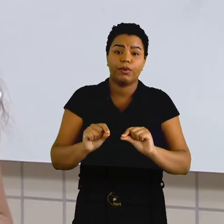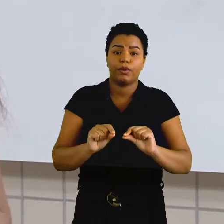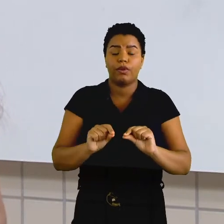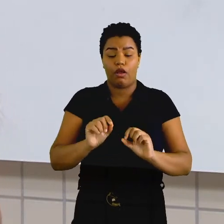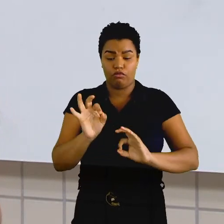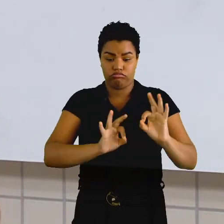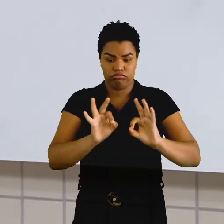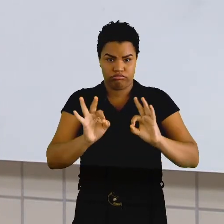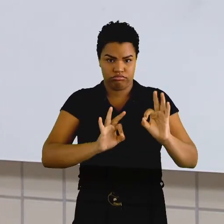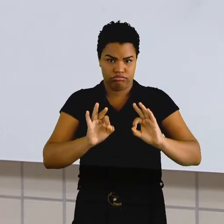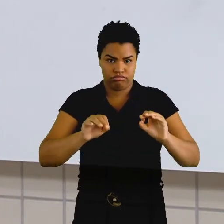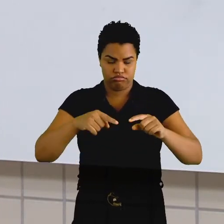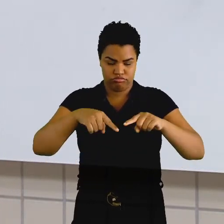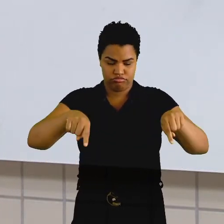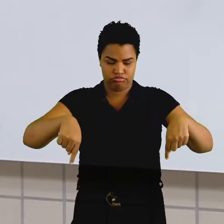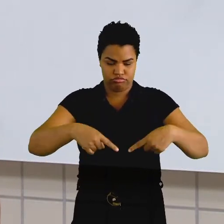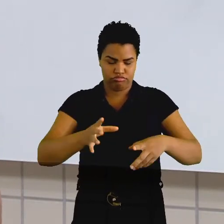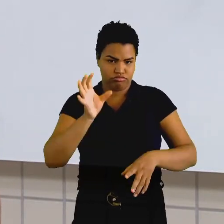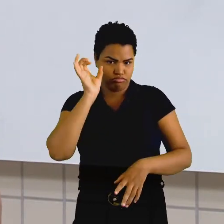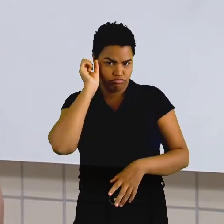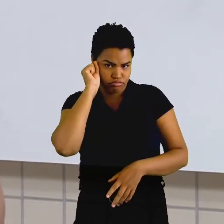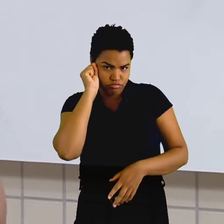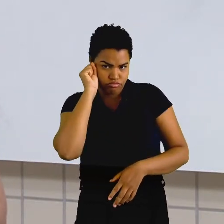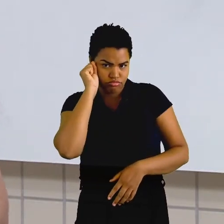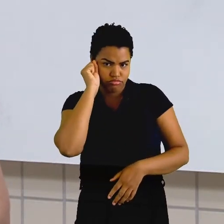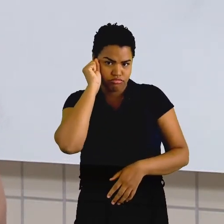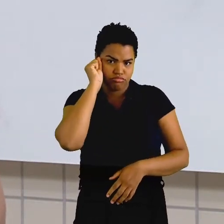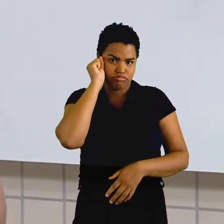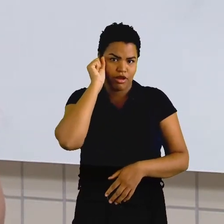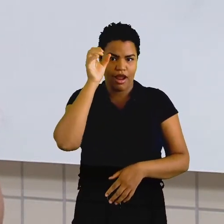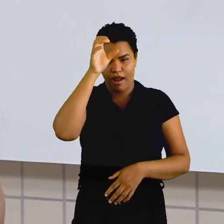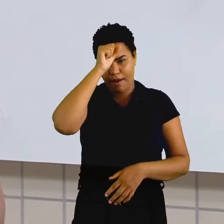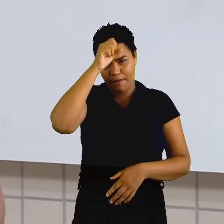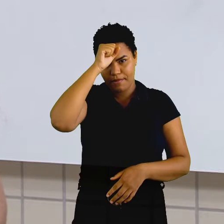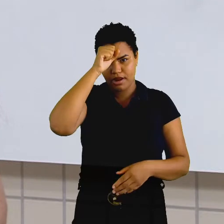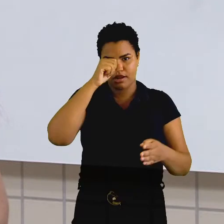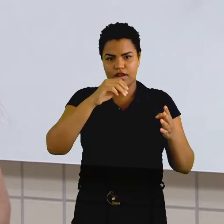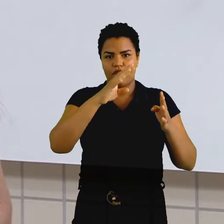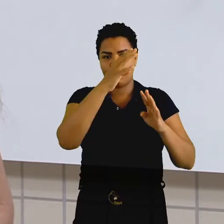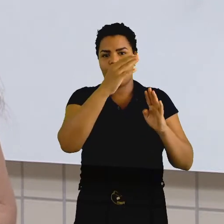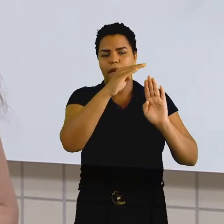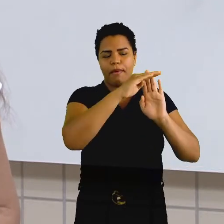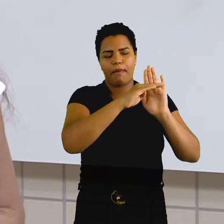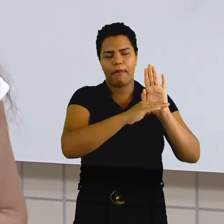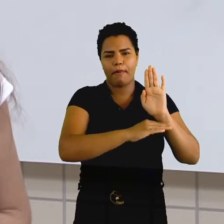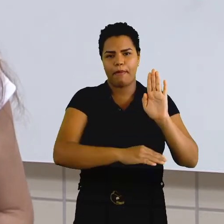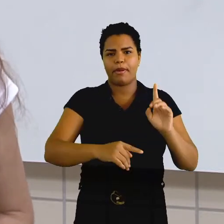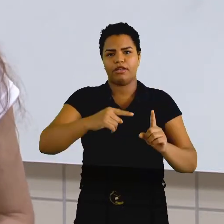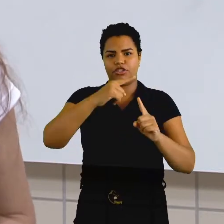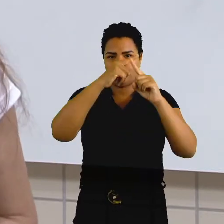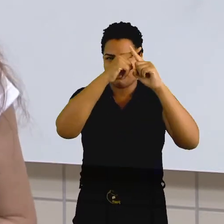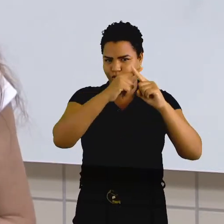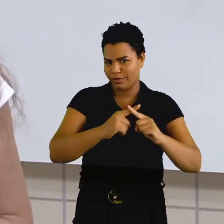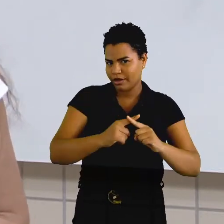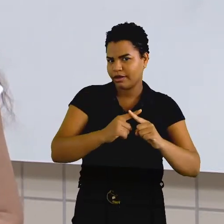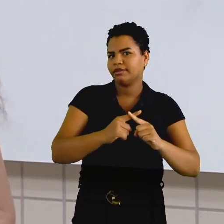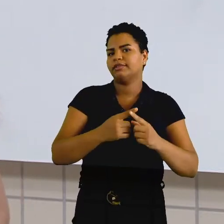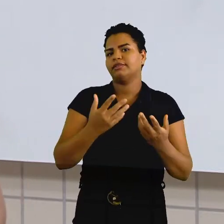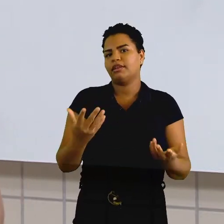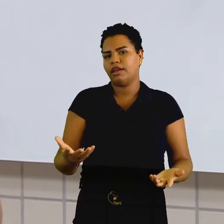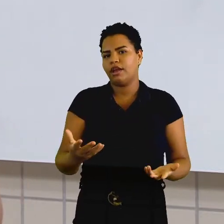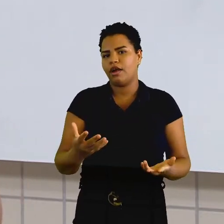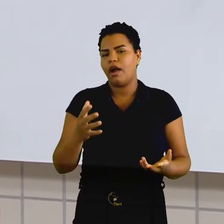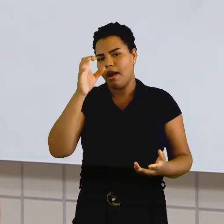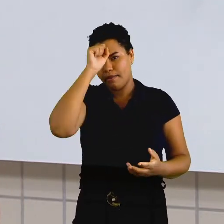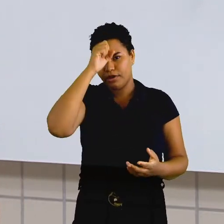quarto? Aprendeu toda a tabuada de multiplicação? Aprendeu um novo jogo? Então você